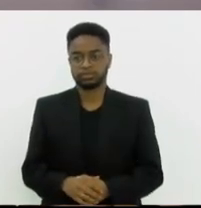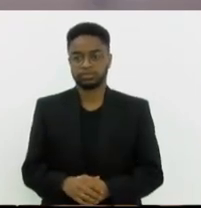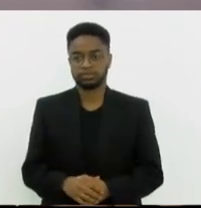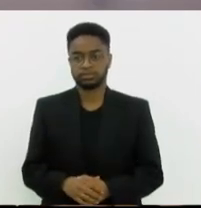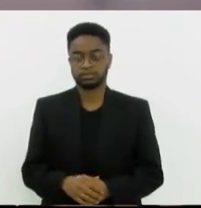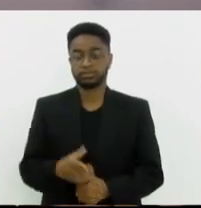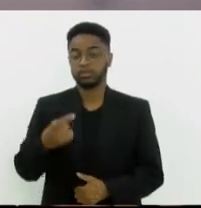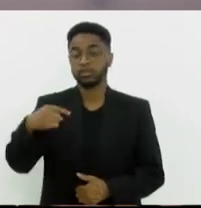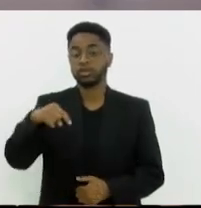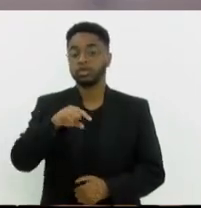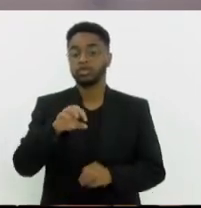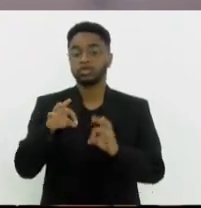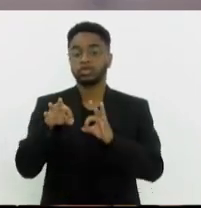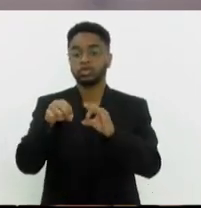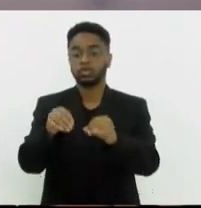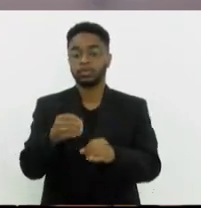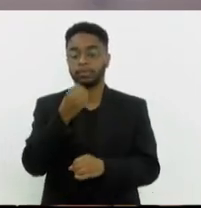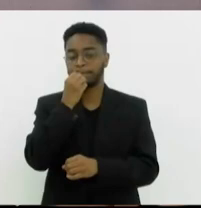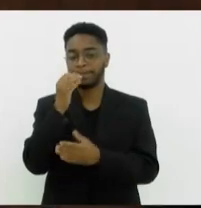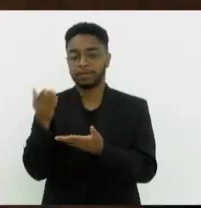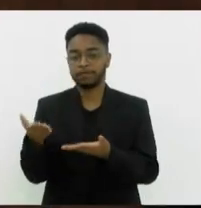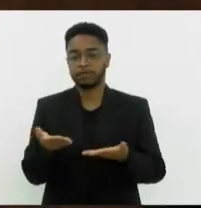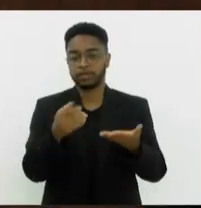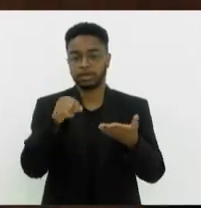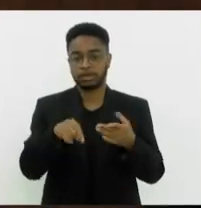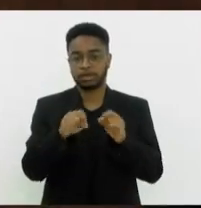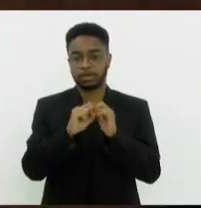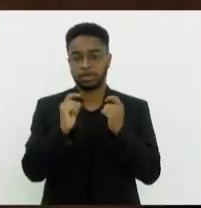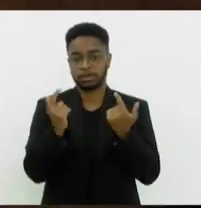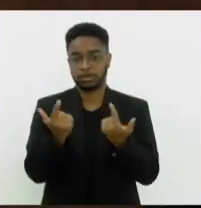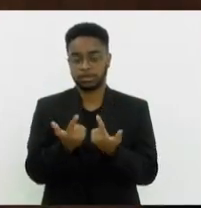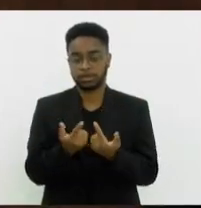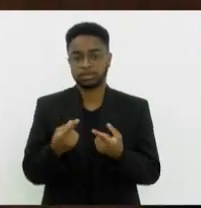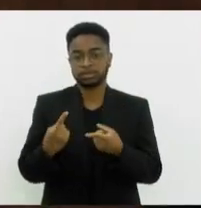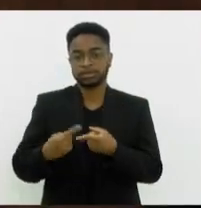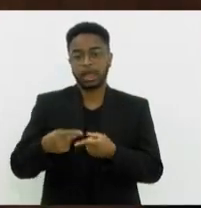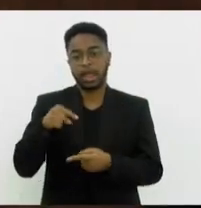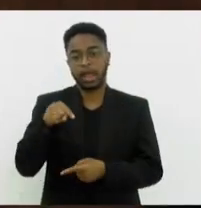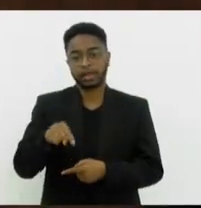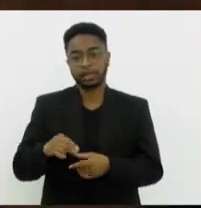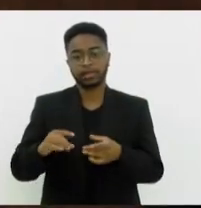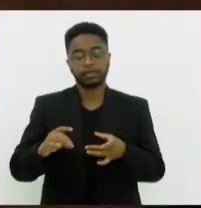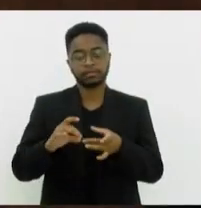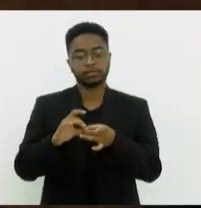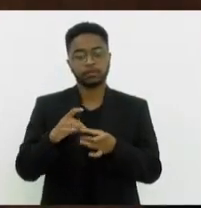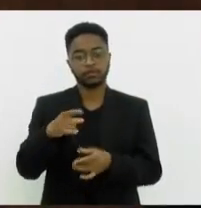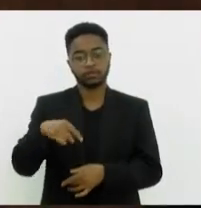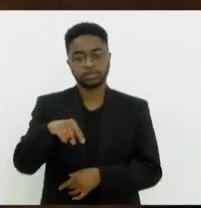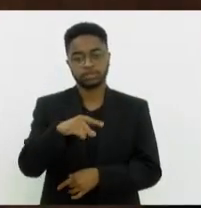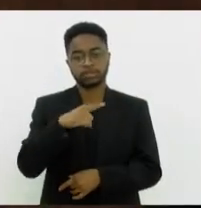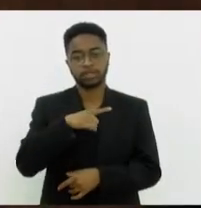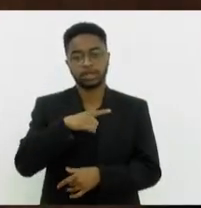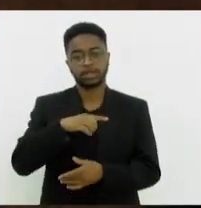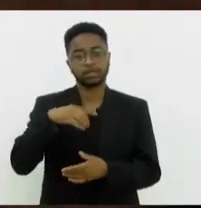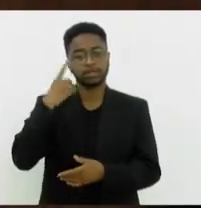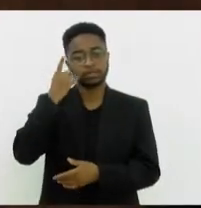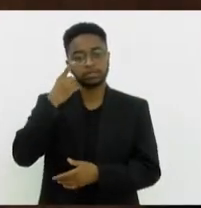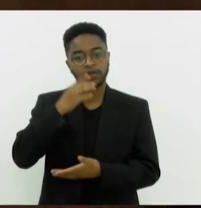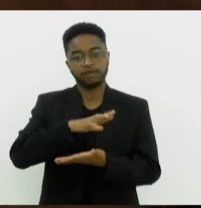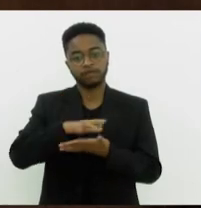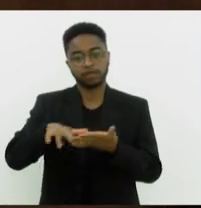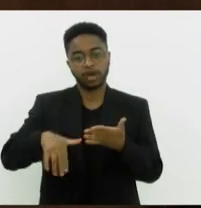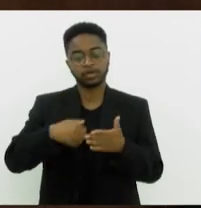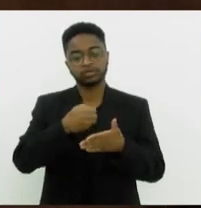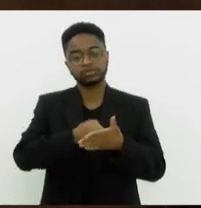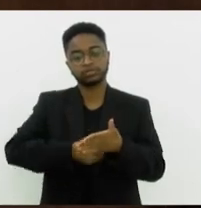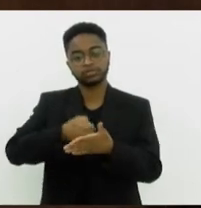Vocês são todos muito bem-vindos aqui na Casa. A Casa é de vocês, vocês têm diversos deputados aqui que estão brigando